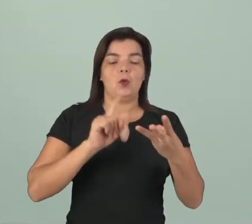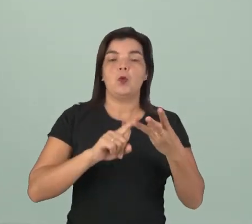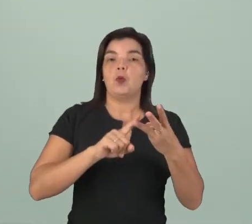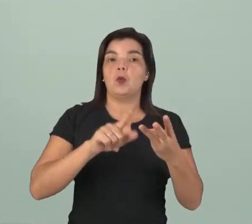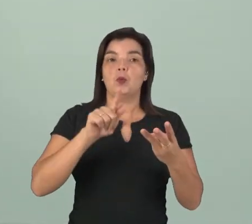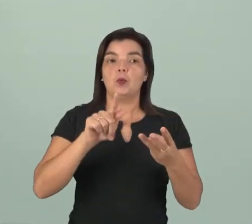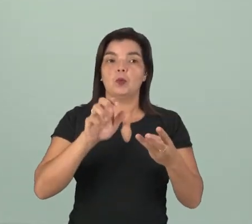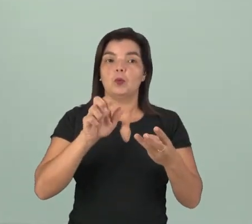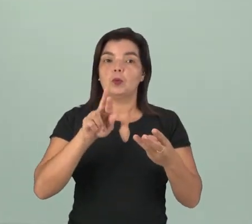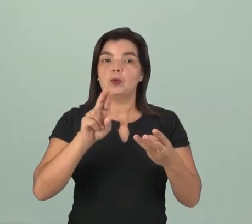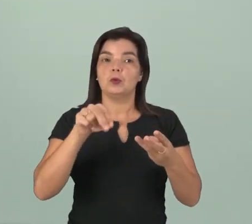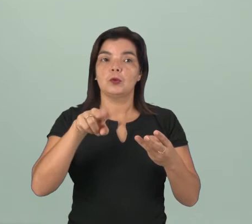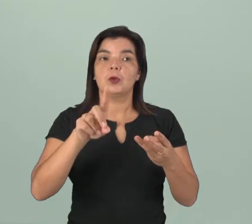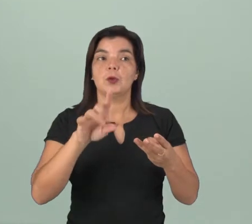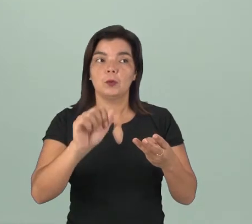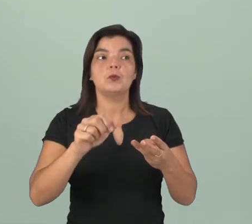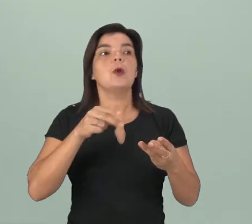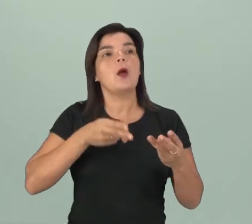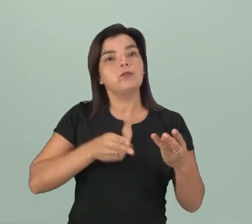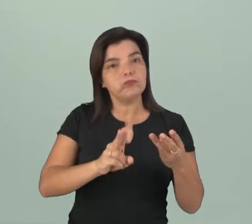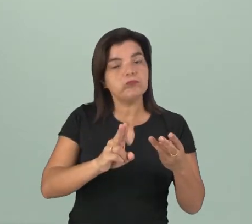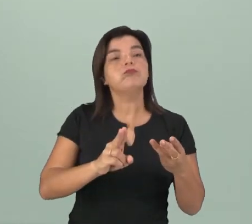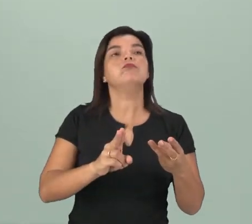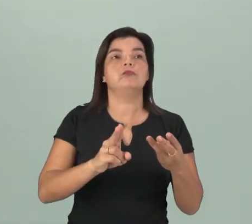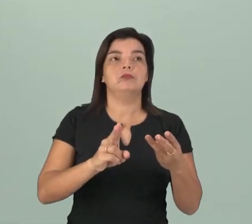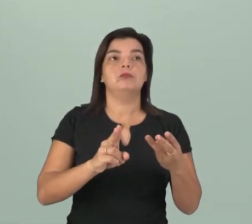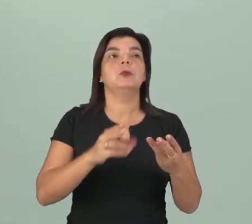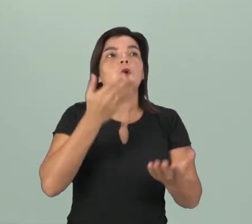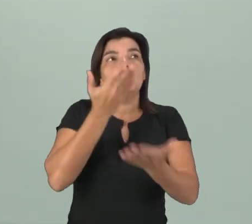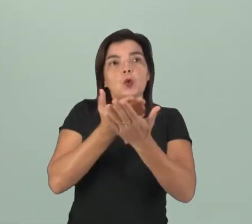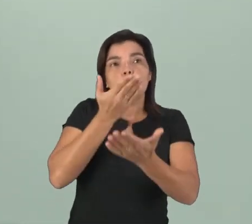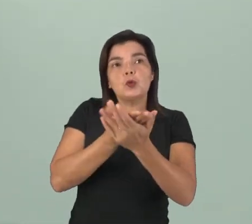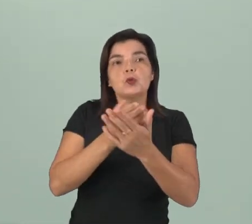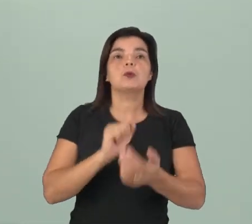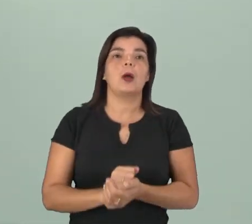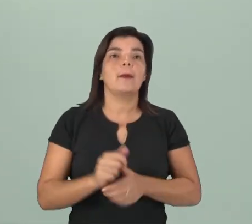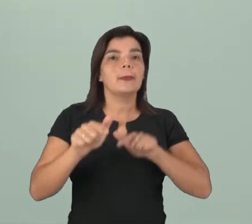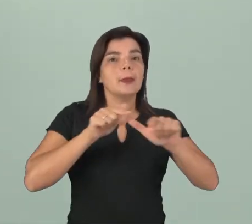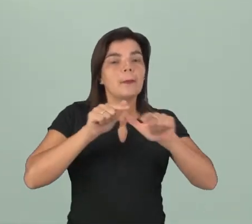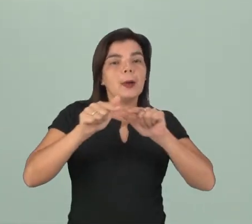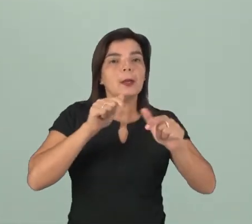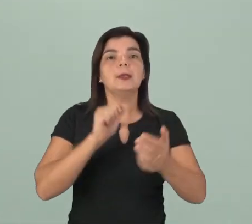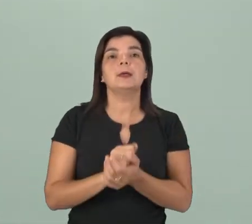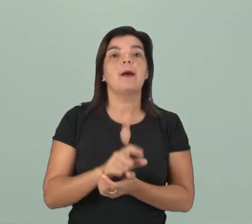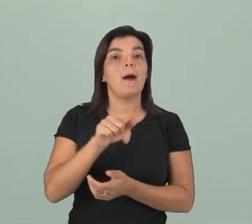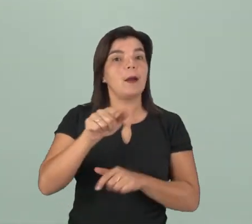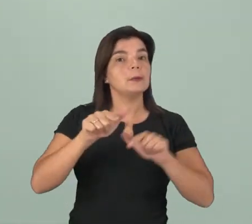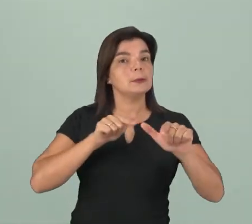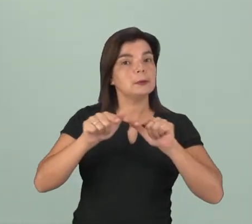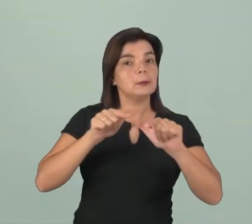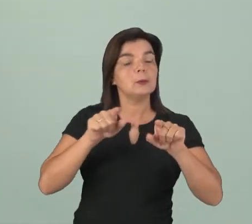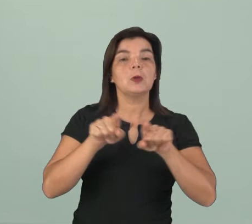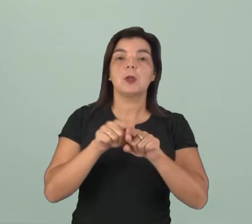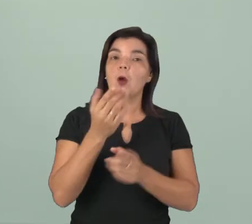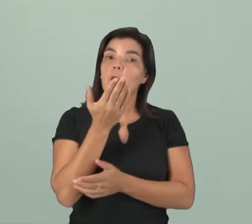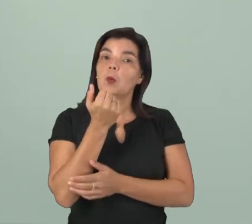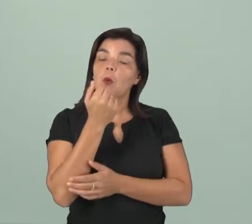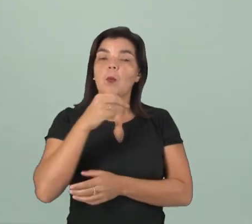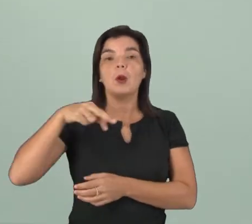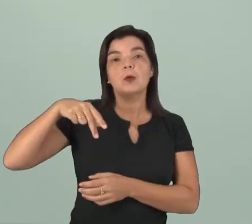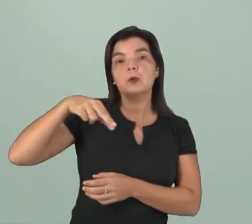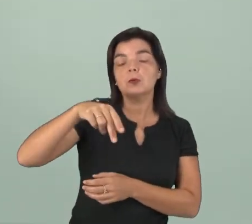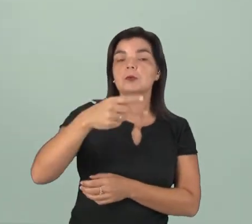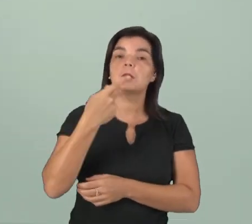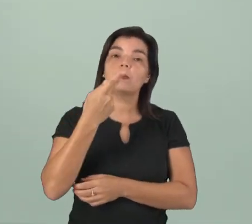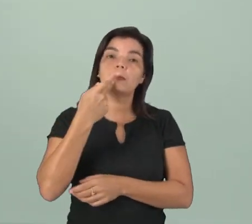O gerúndio é aquela ação contínua, né? Estudar, estudando, trabalhar, trabalhando. Ah, ele está trabalhando, ele está comendo, ele está andando,